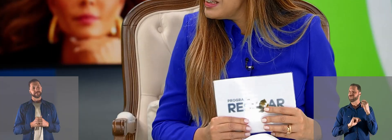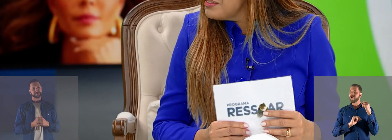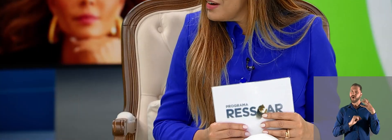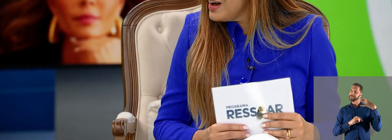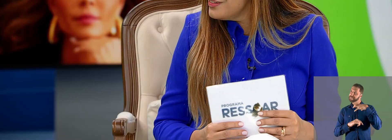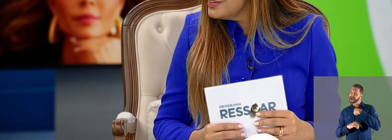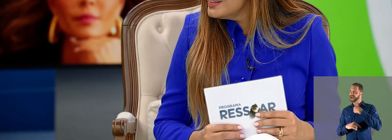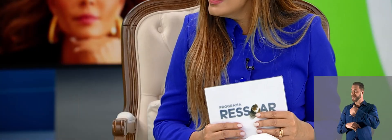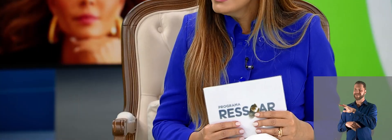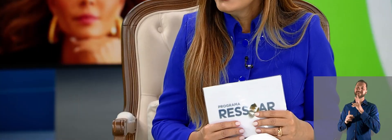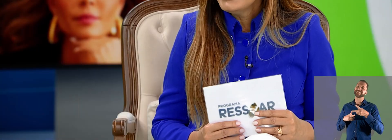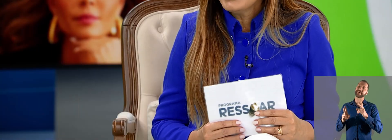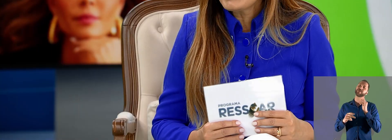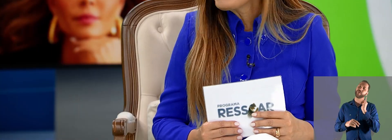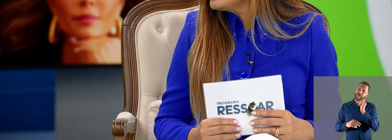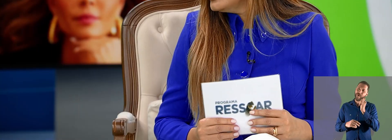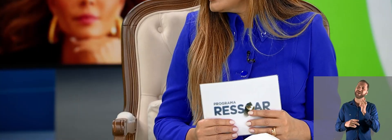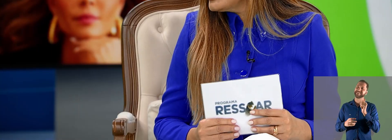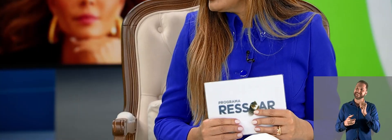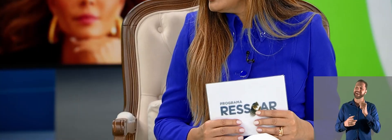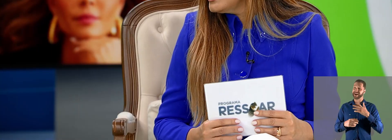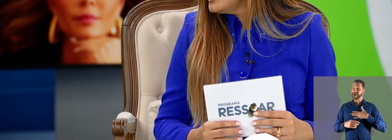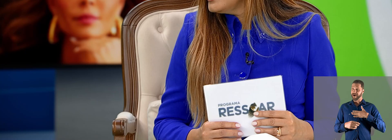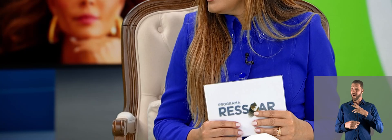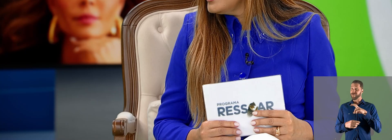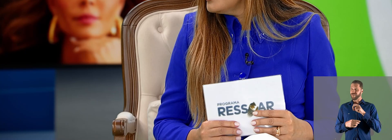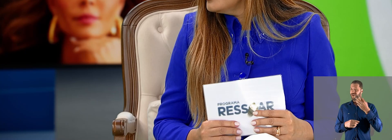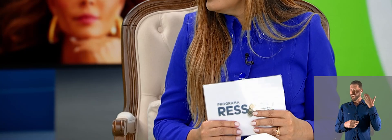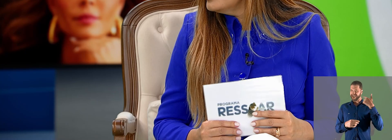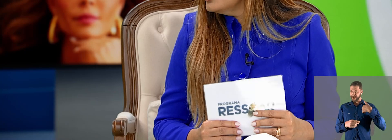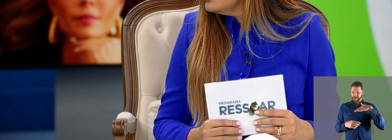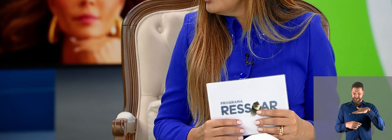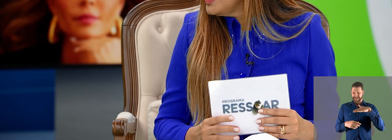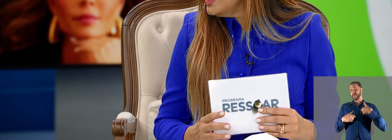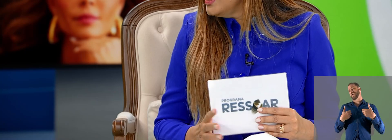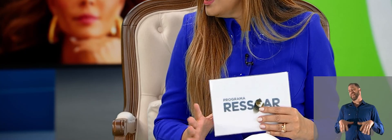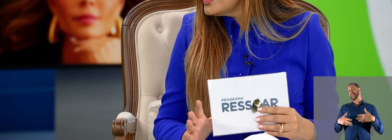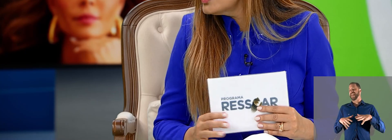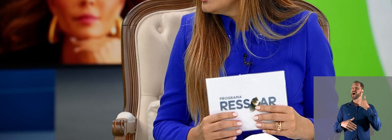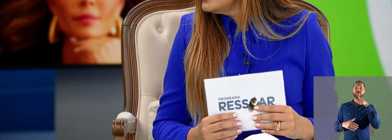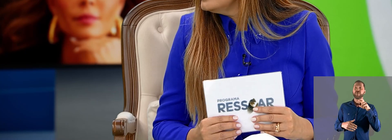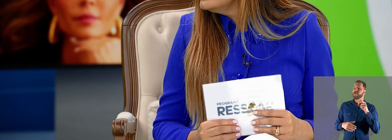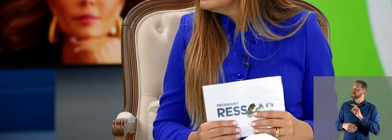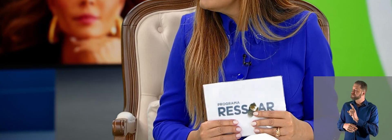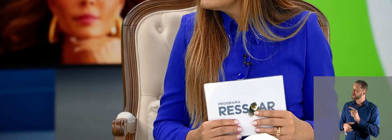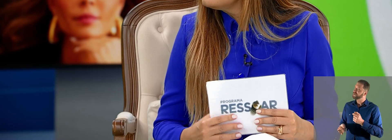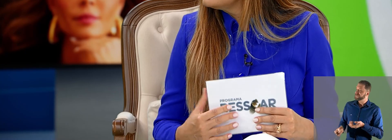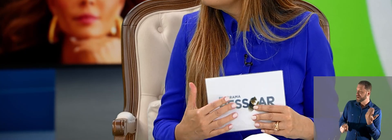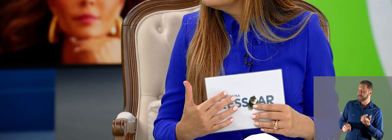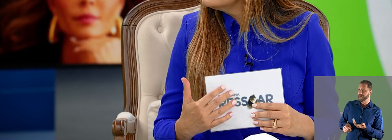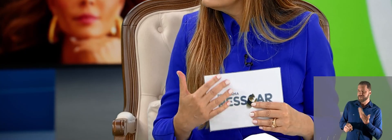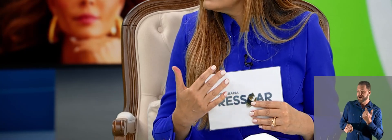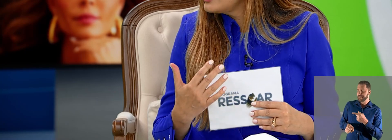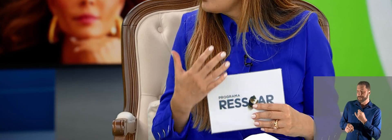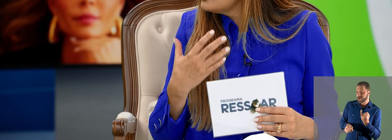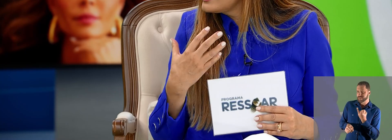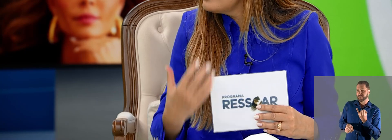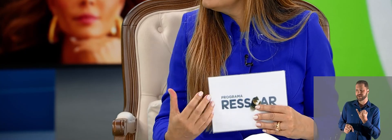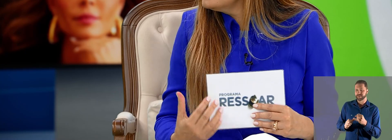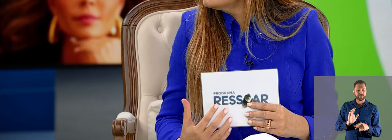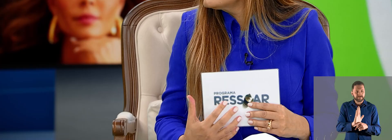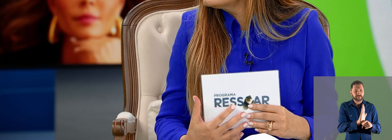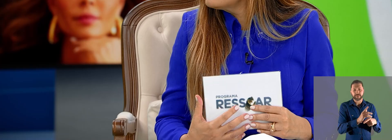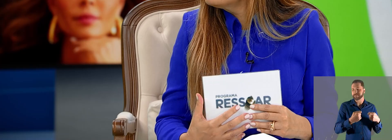pequena ela me levava eu sempre conto essa história que ela é pequenininha às vezes eu nem queria mas ela falava ela